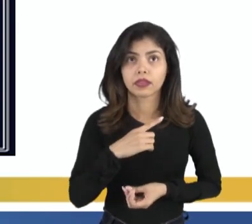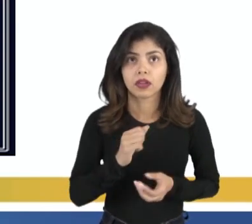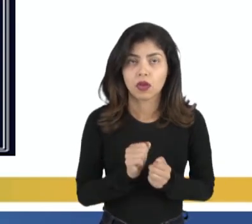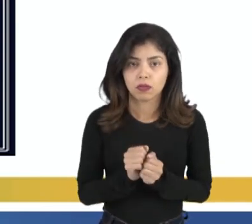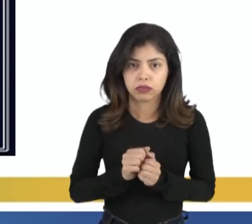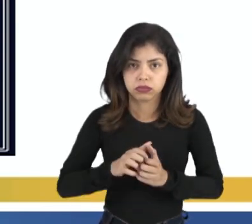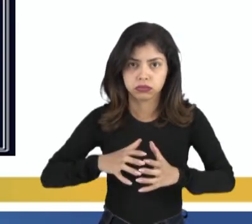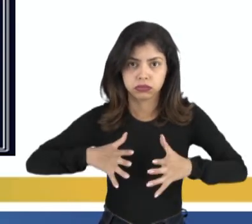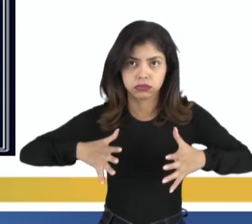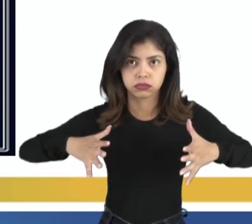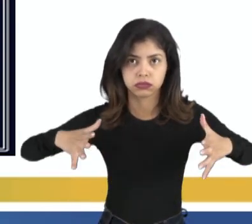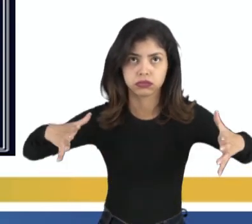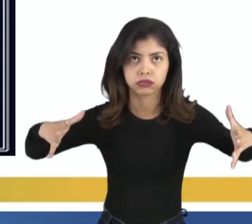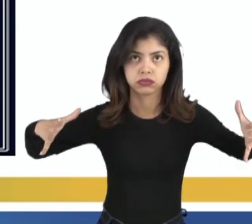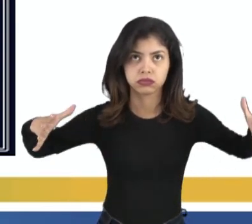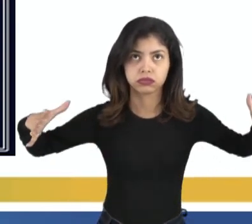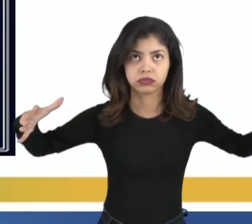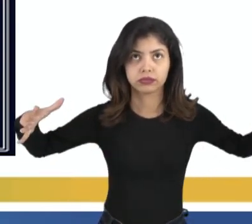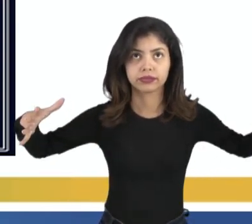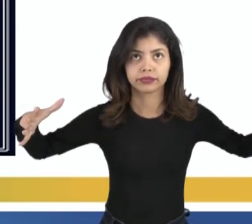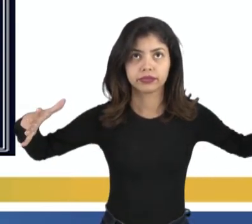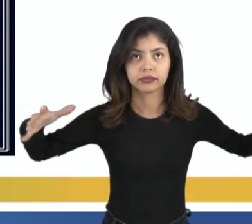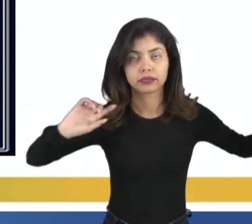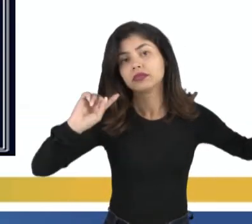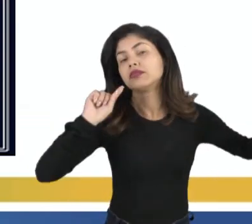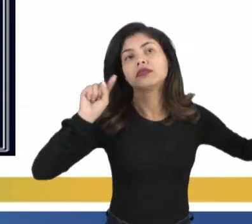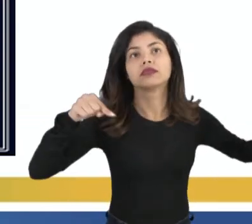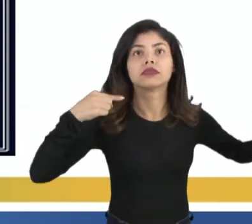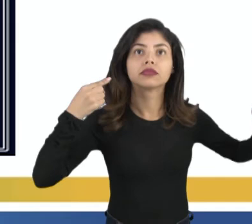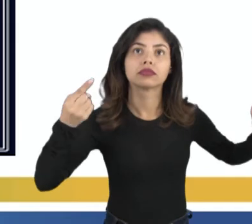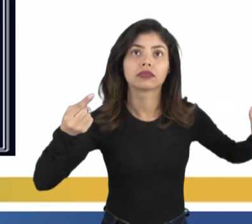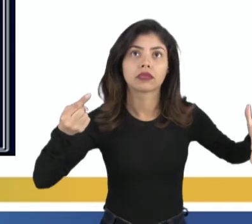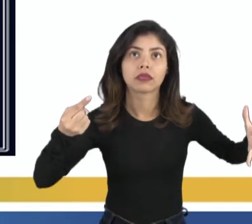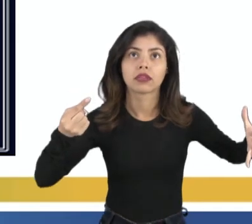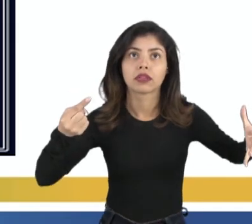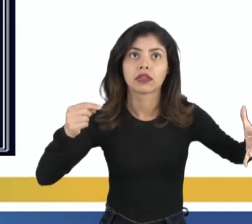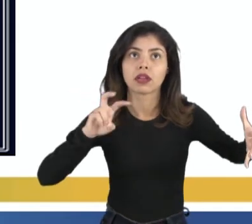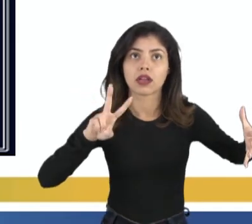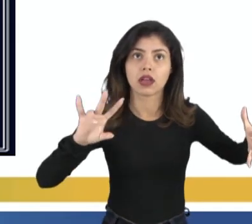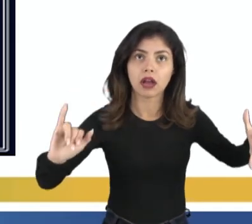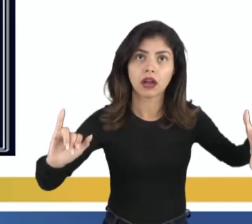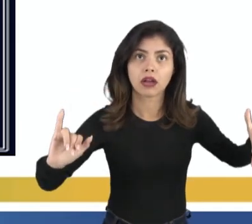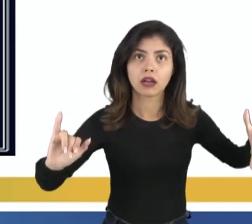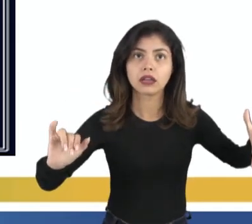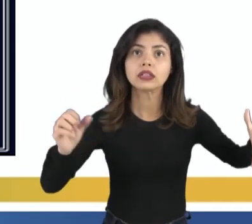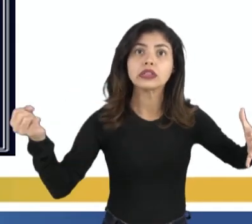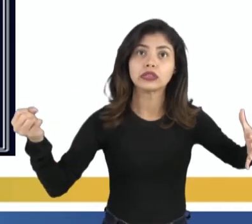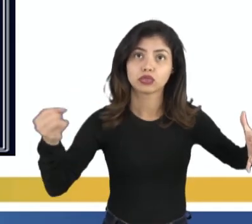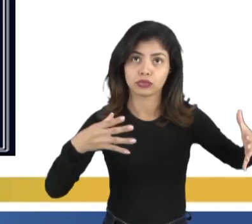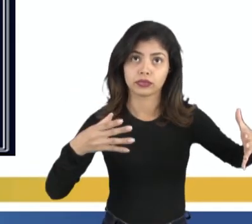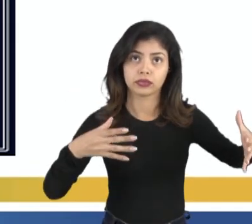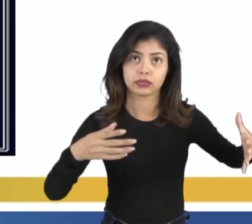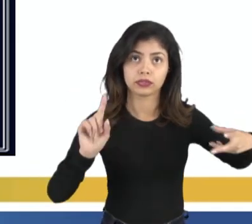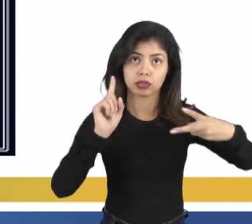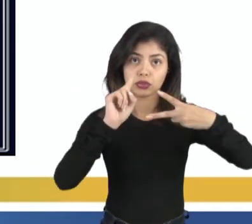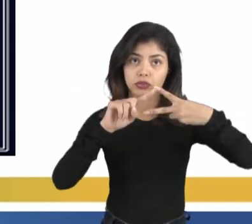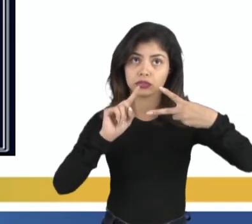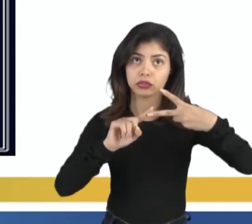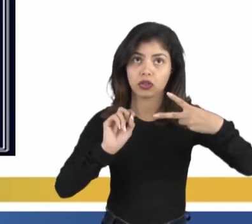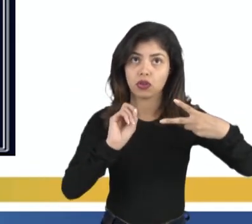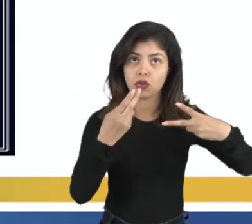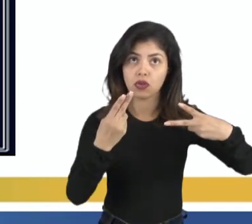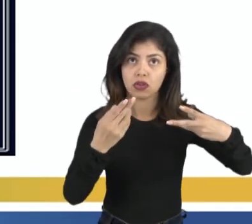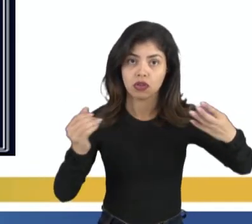vai ter uma expansão né vai virar ali uma estrela gigante depois ela vai colapsar para virarem uma Supernova E aí ela vai ter dois